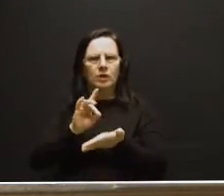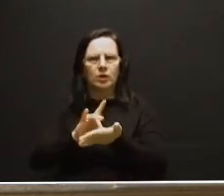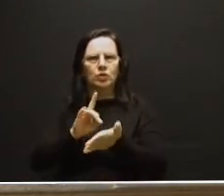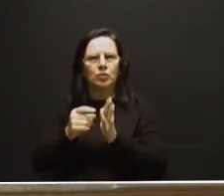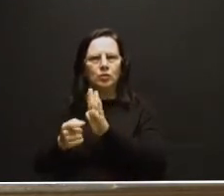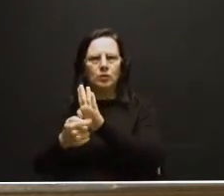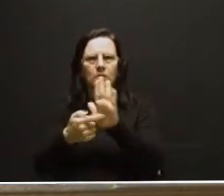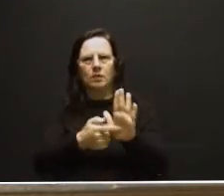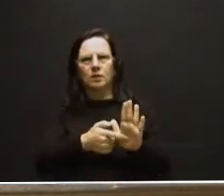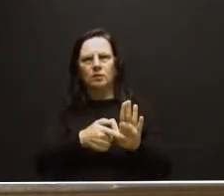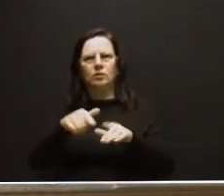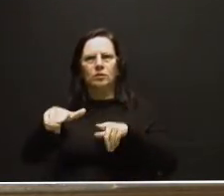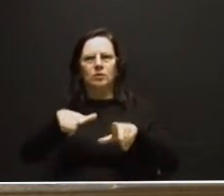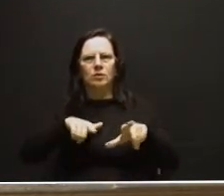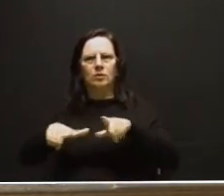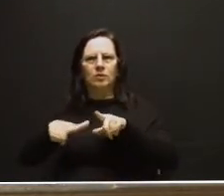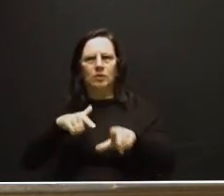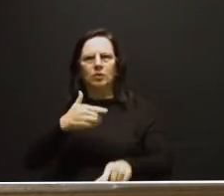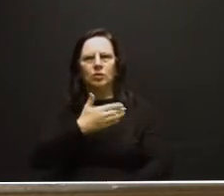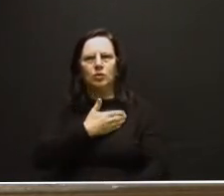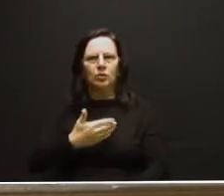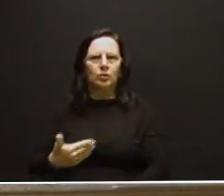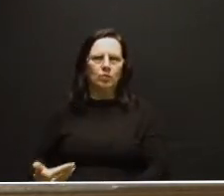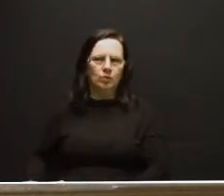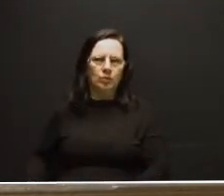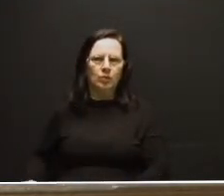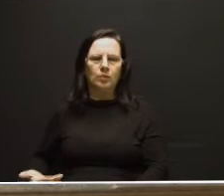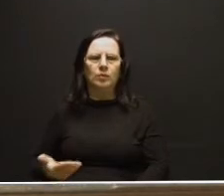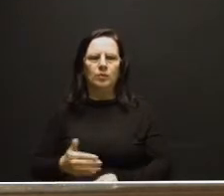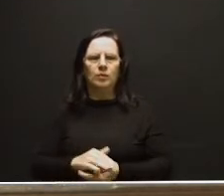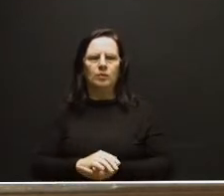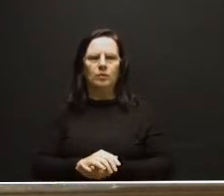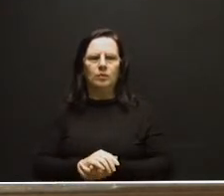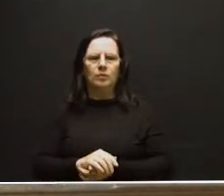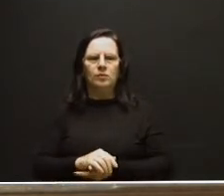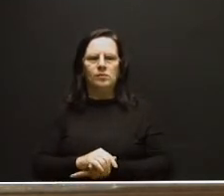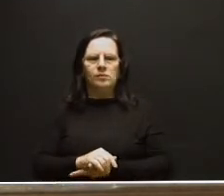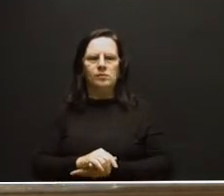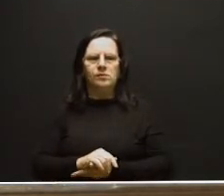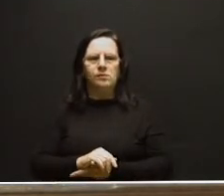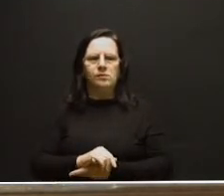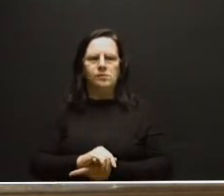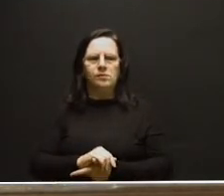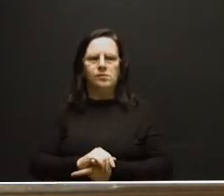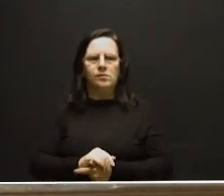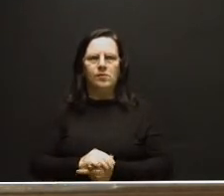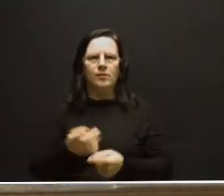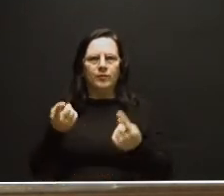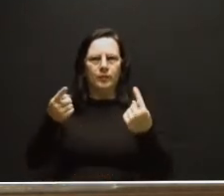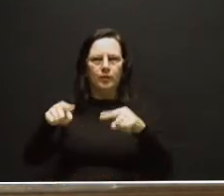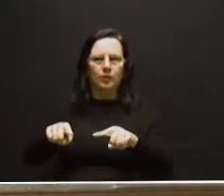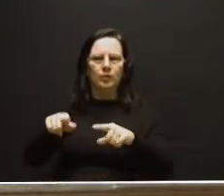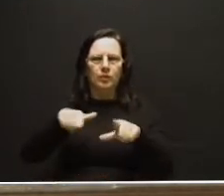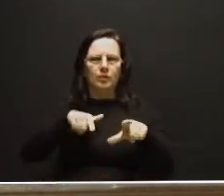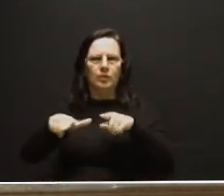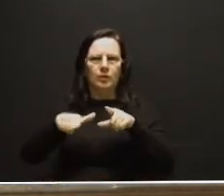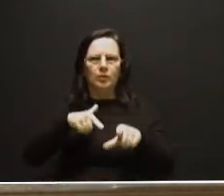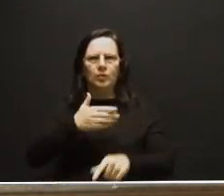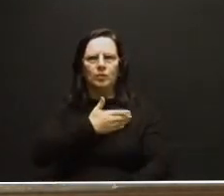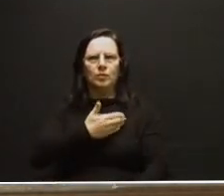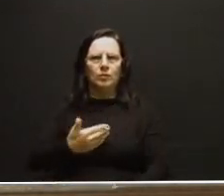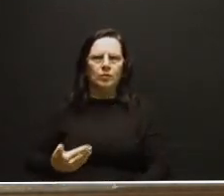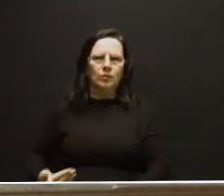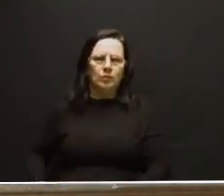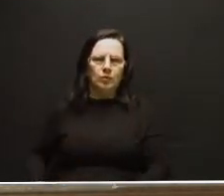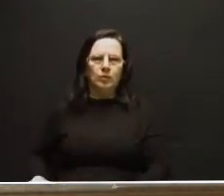mundo para os funcionário público fora os erros né é também aquele pacote de maldades que foi feito contra o funcionário público né